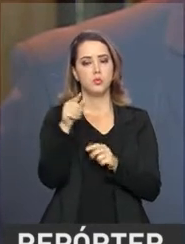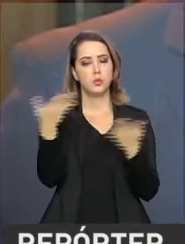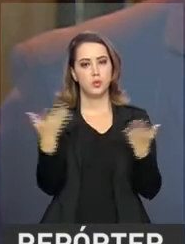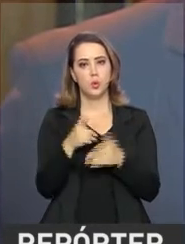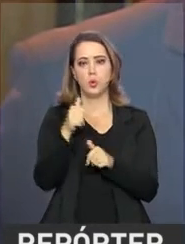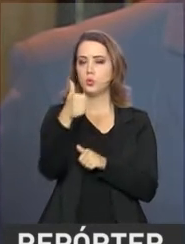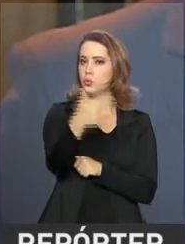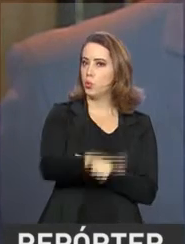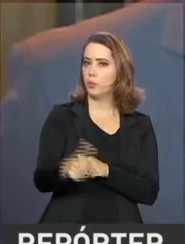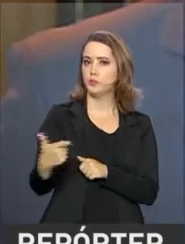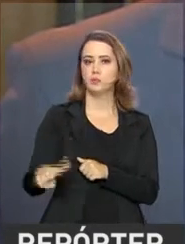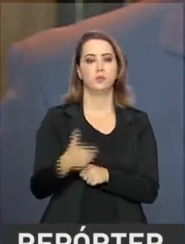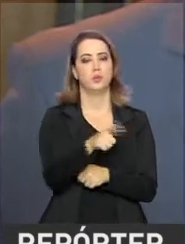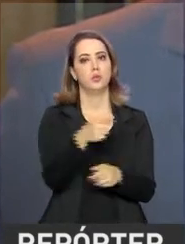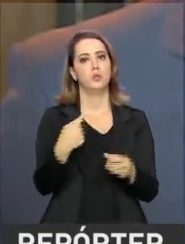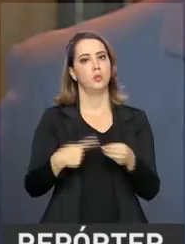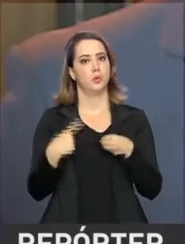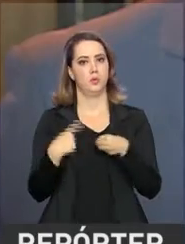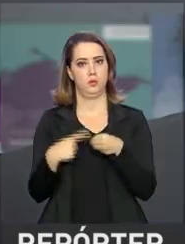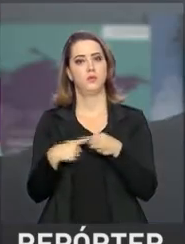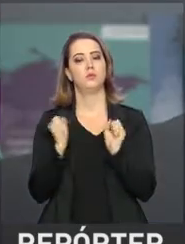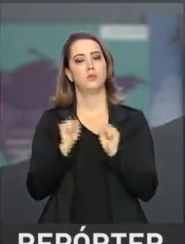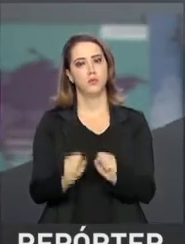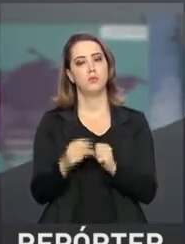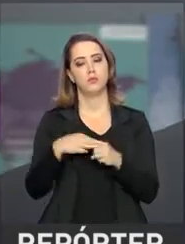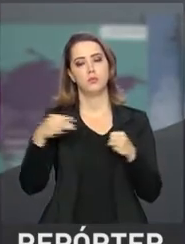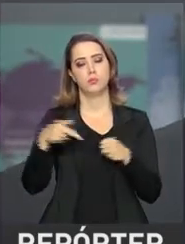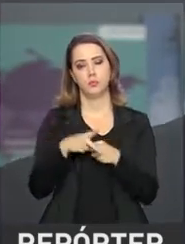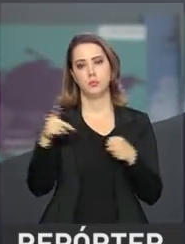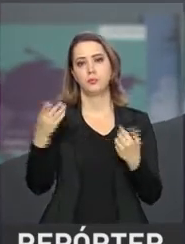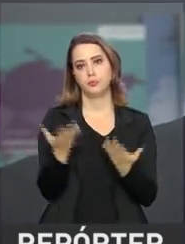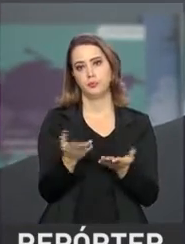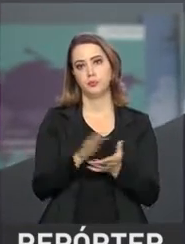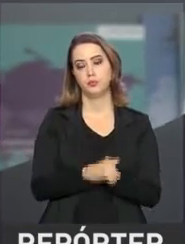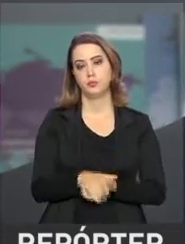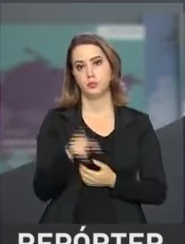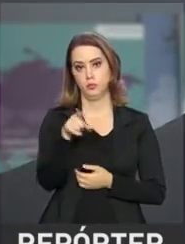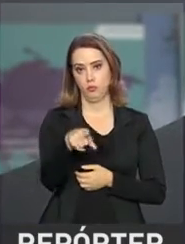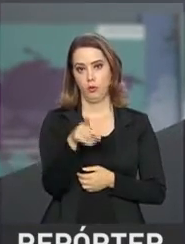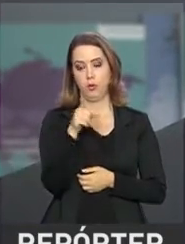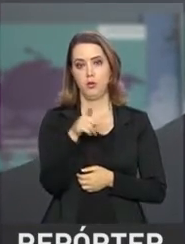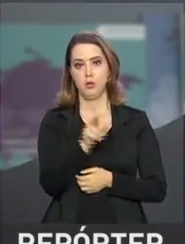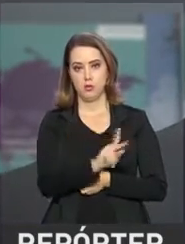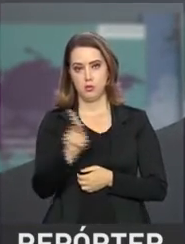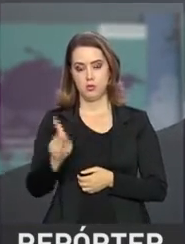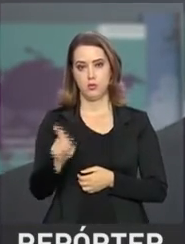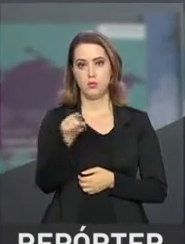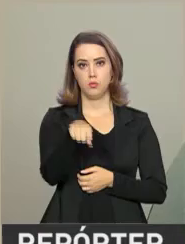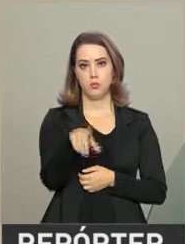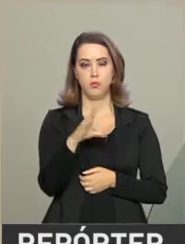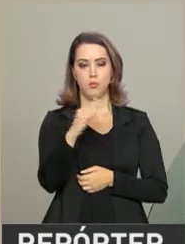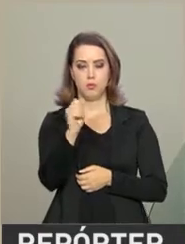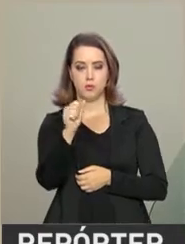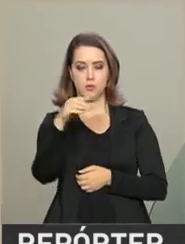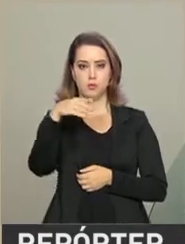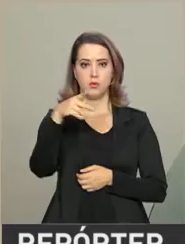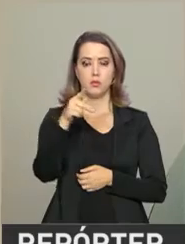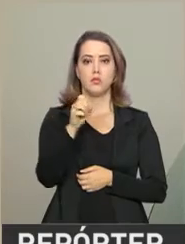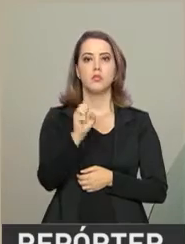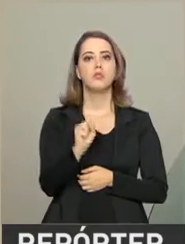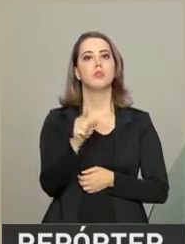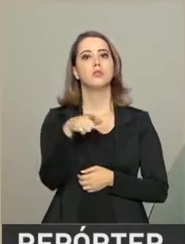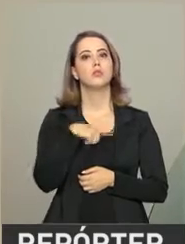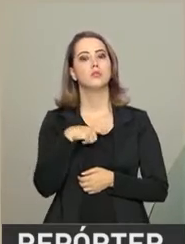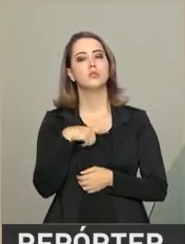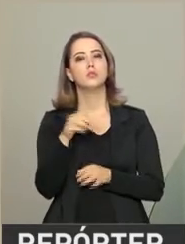mestrado ou doutorado mais perto de casa para o presidente do centro de gestão e estudos estratégicos o aumento se deve ao